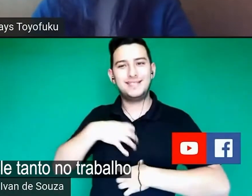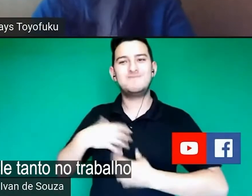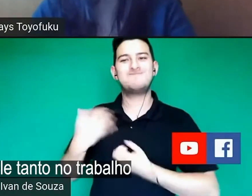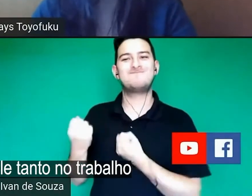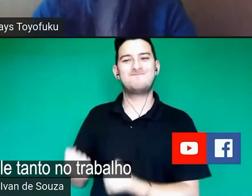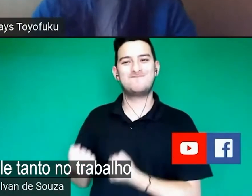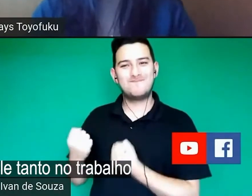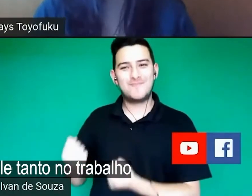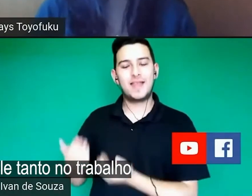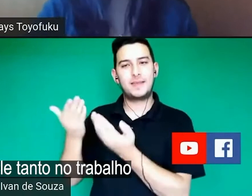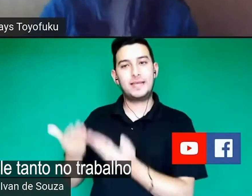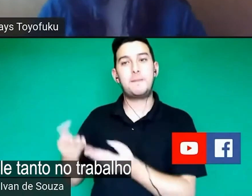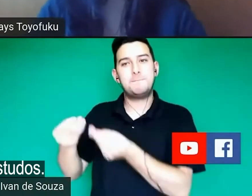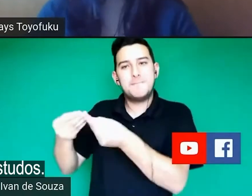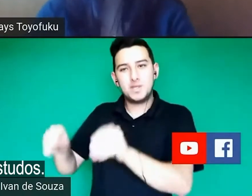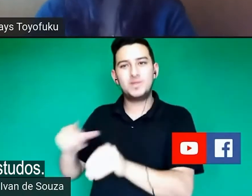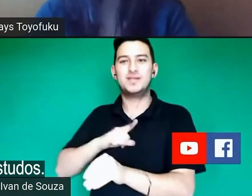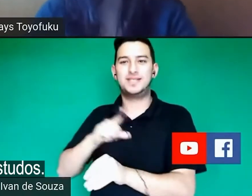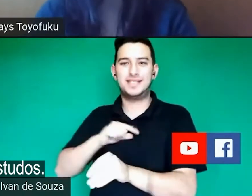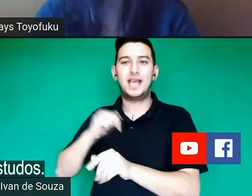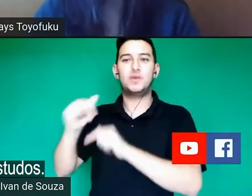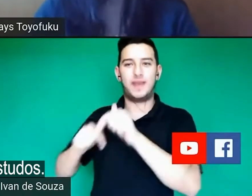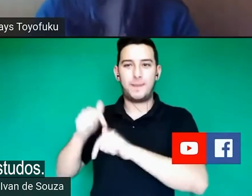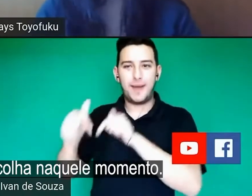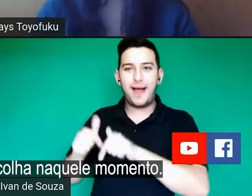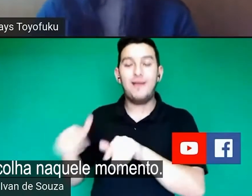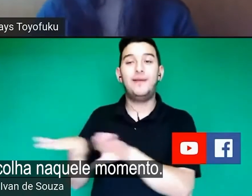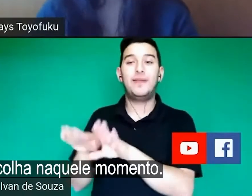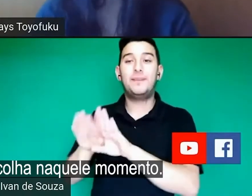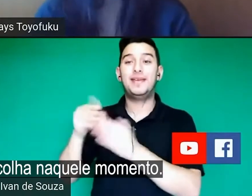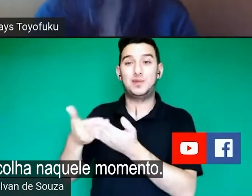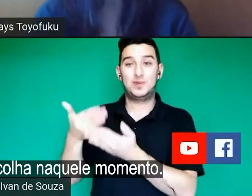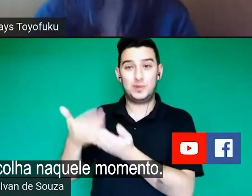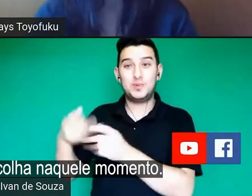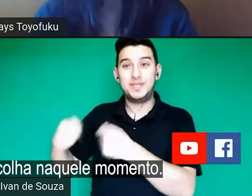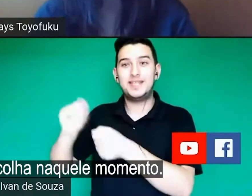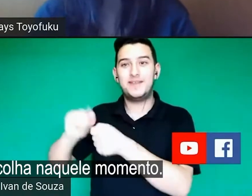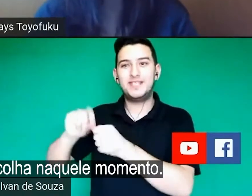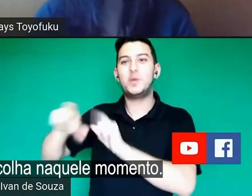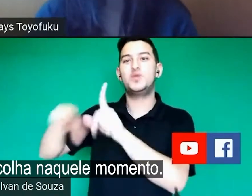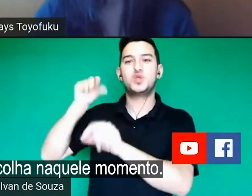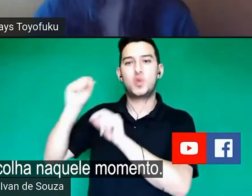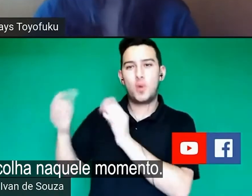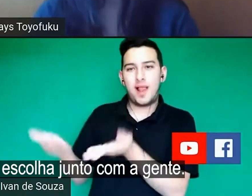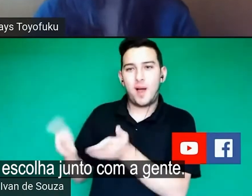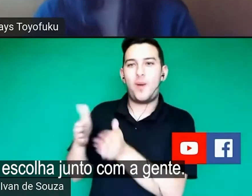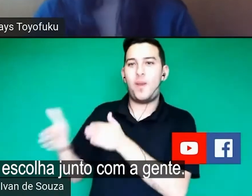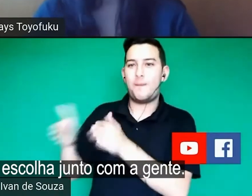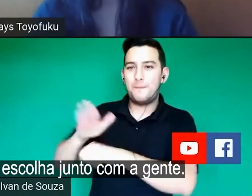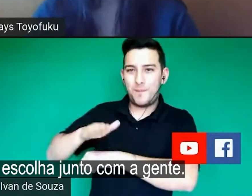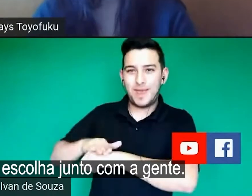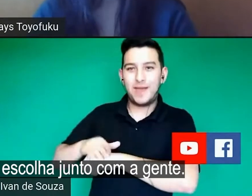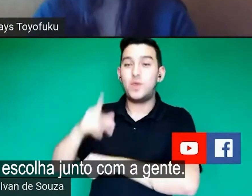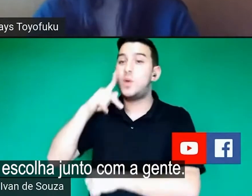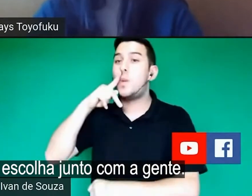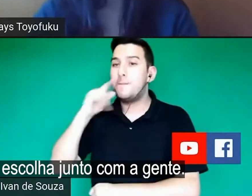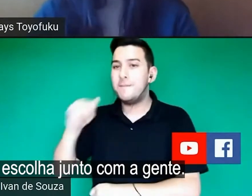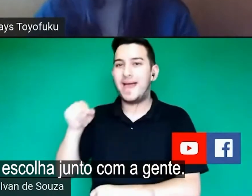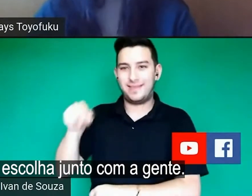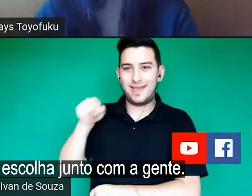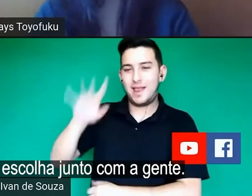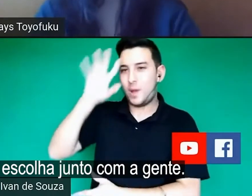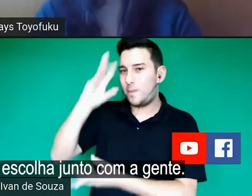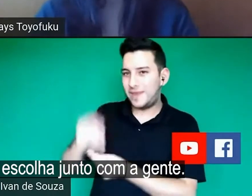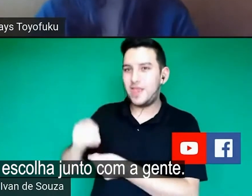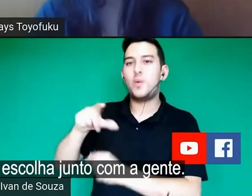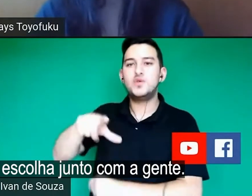estava prejudicando ele, tanto no trabalho quanto nos estudos, que teria que se fazer uma escolha naquele momento. E aí o pai dele entendeu, fez essa